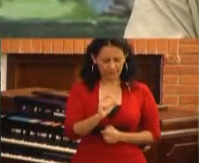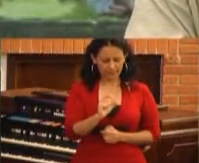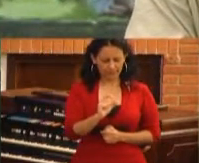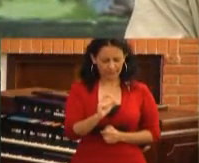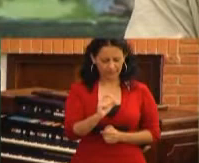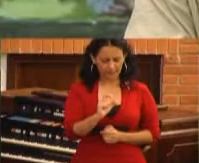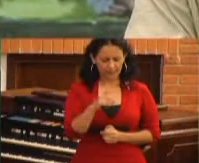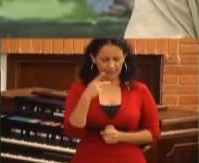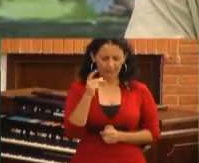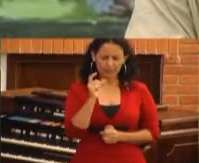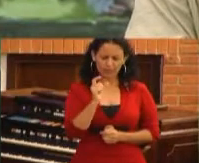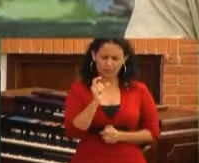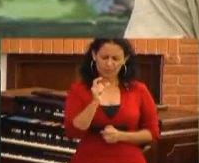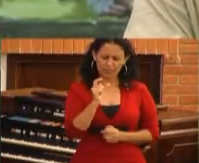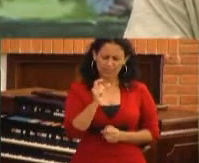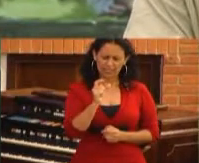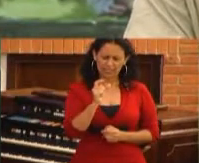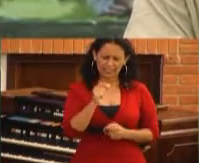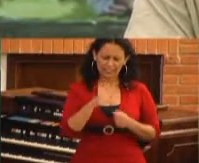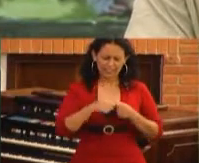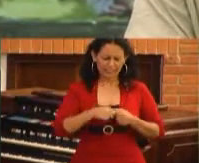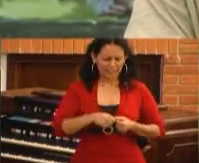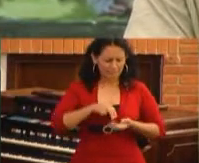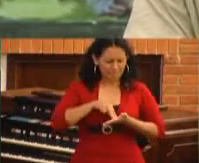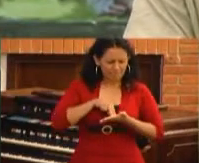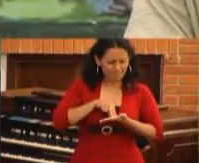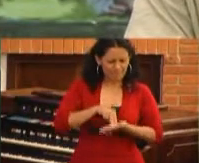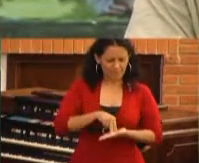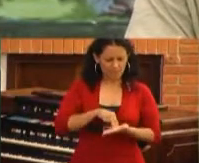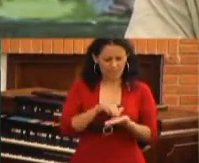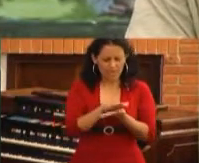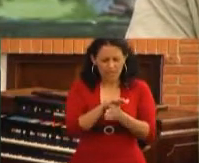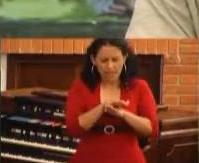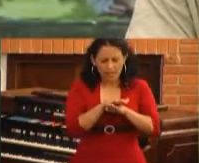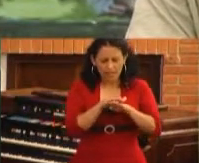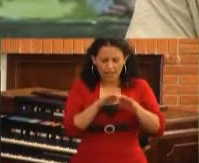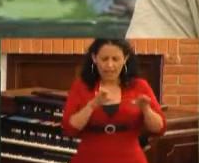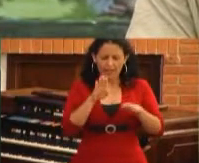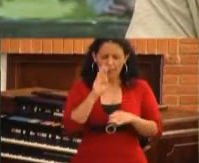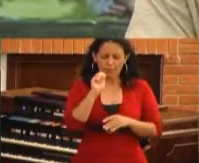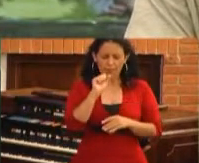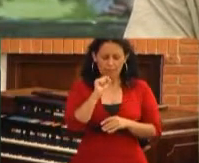é o alicerce, o fundamento para a nossa fé.